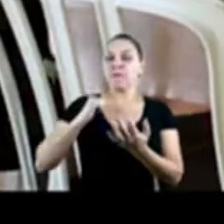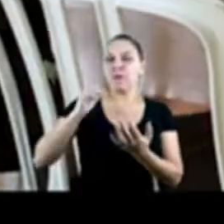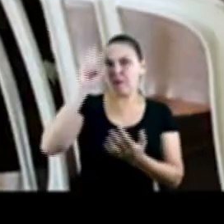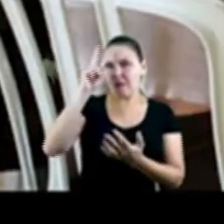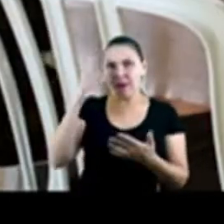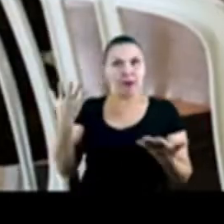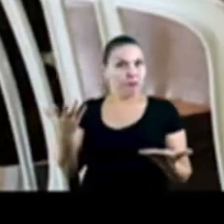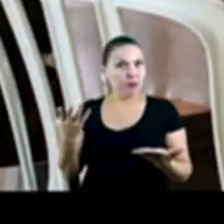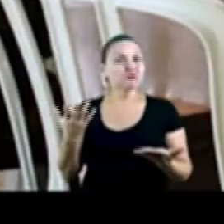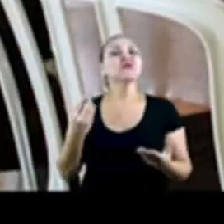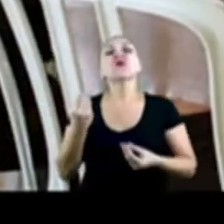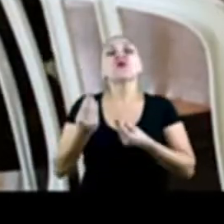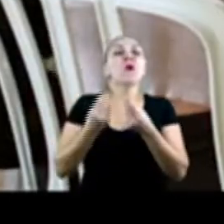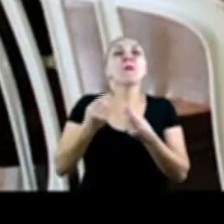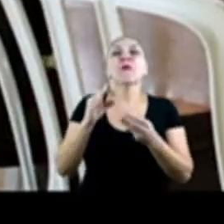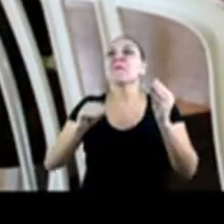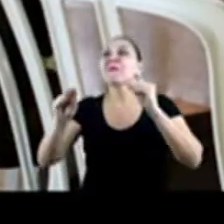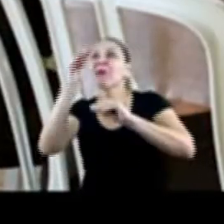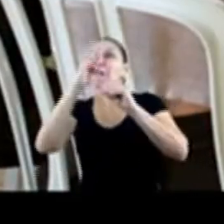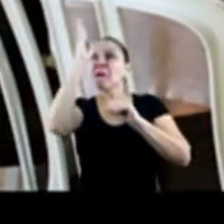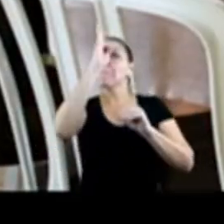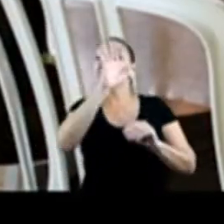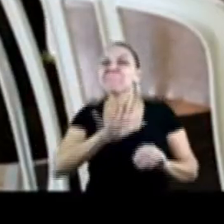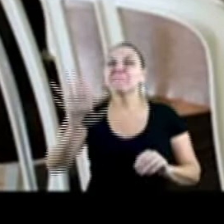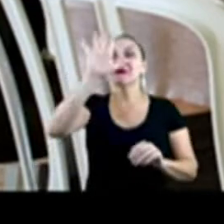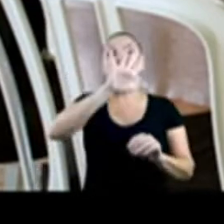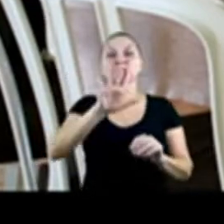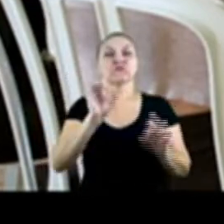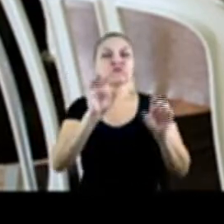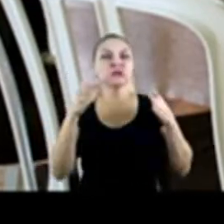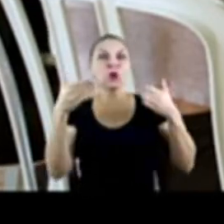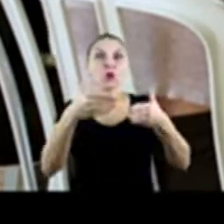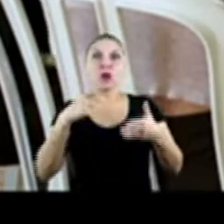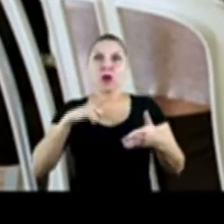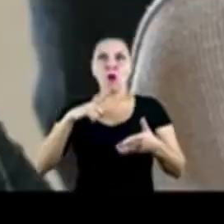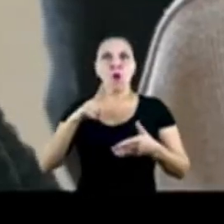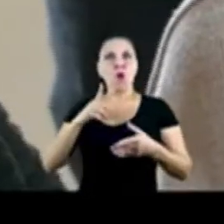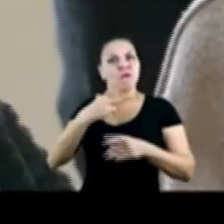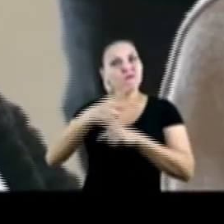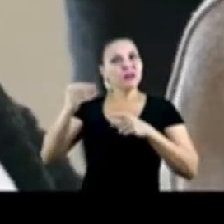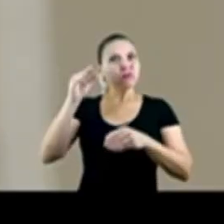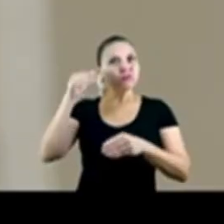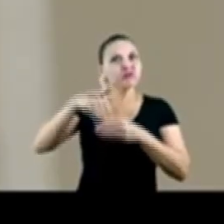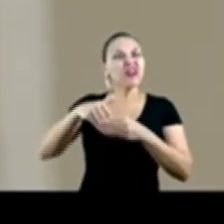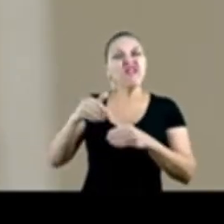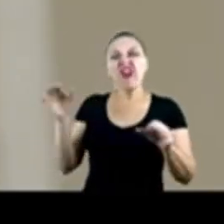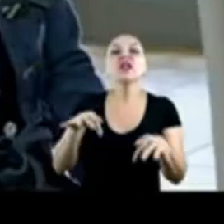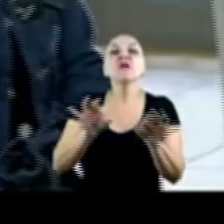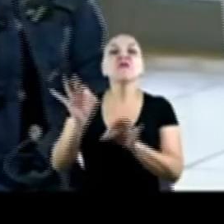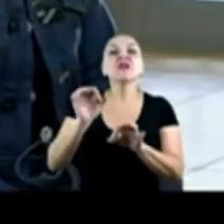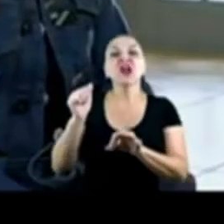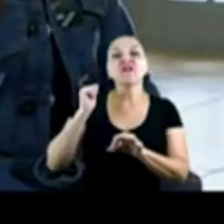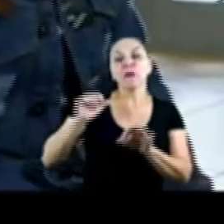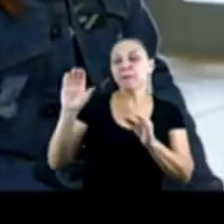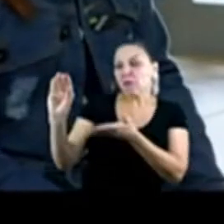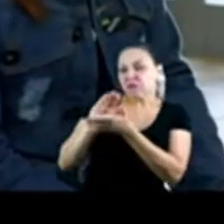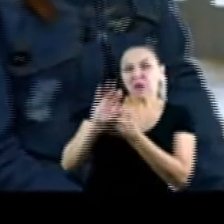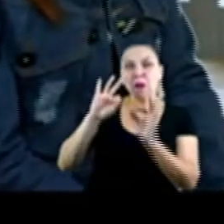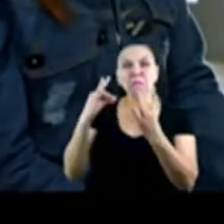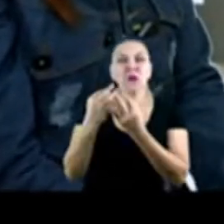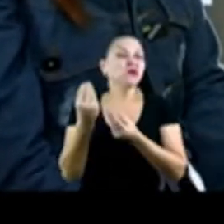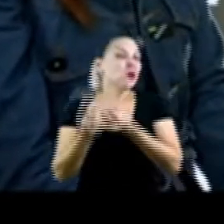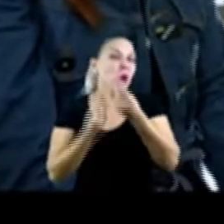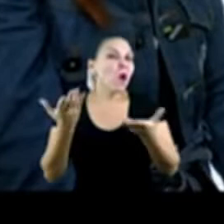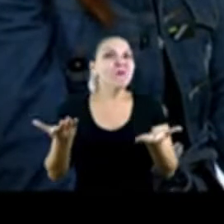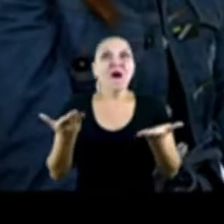exibem propaganda partidária em rede nacional de rádio e televisão serão 30 inserções